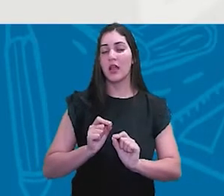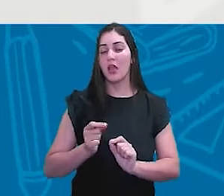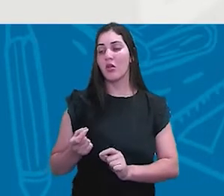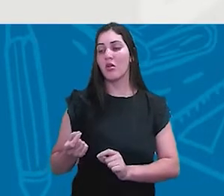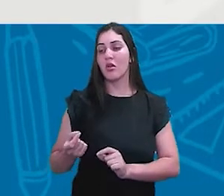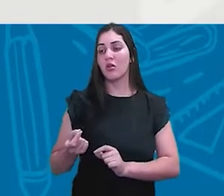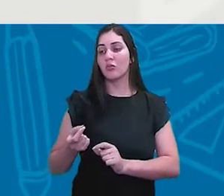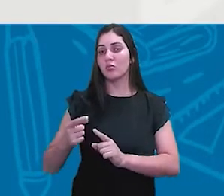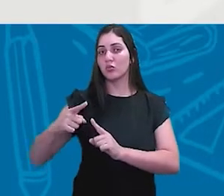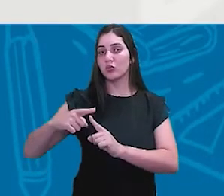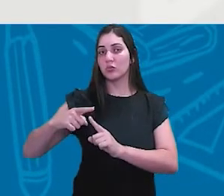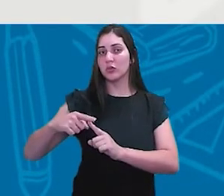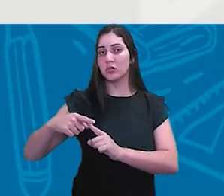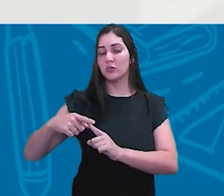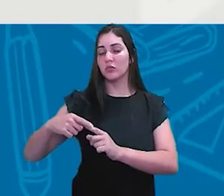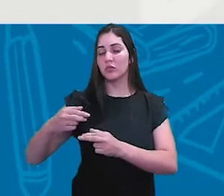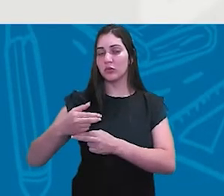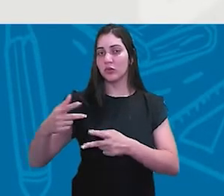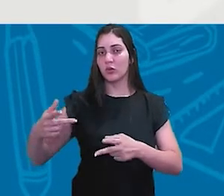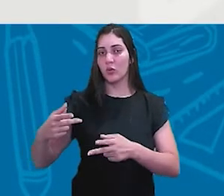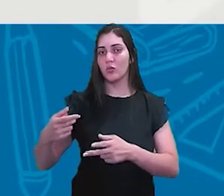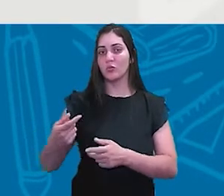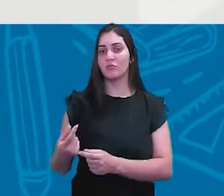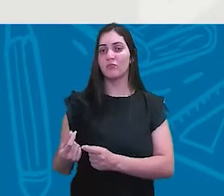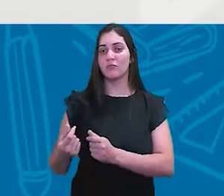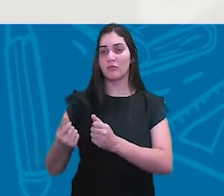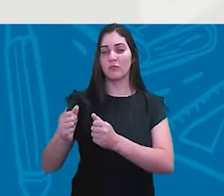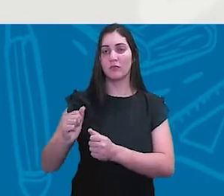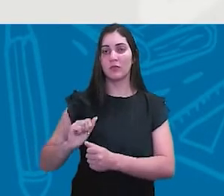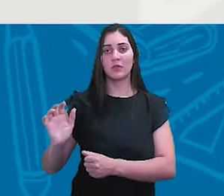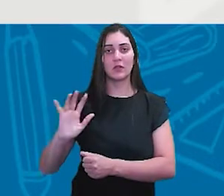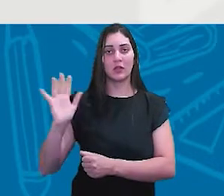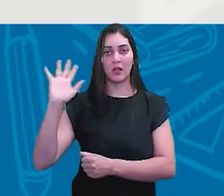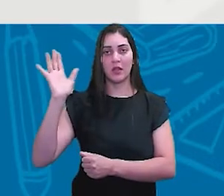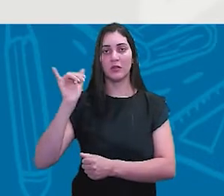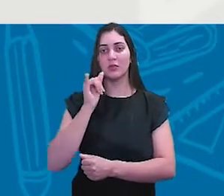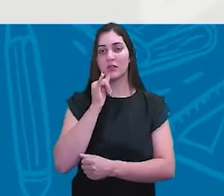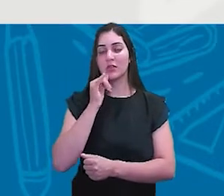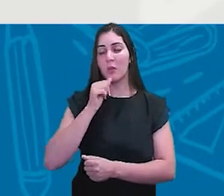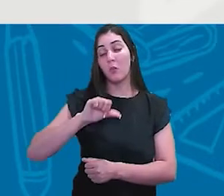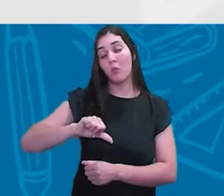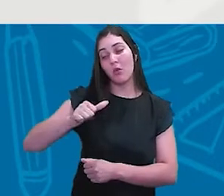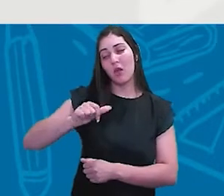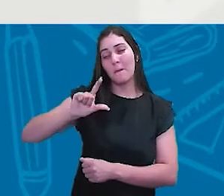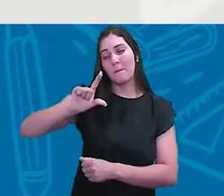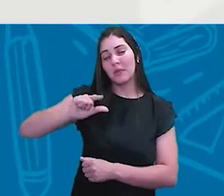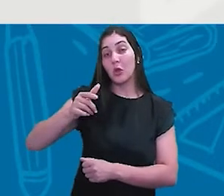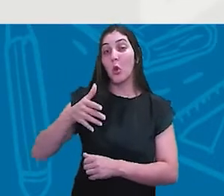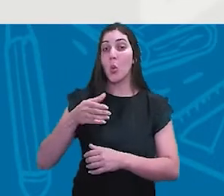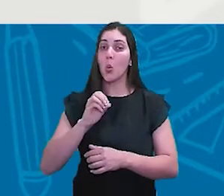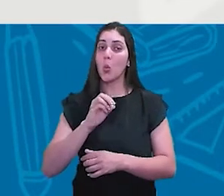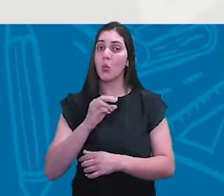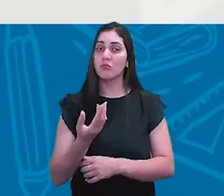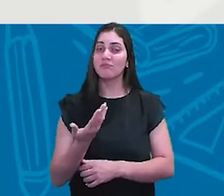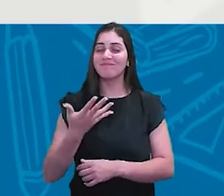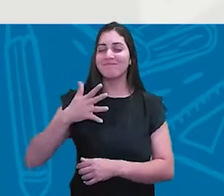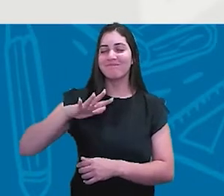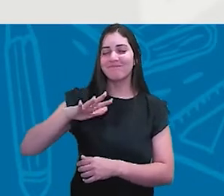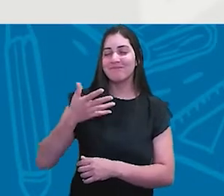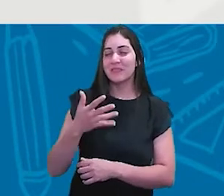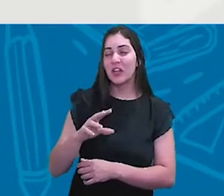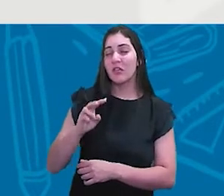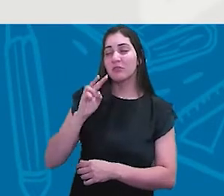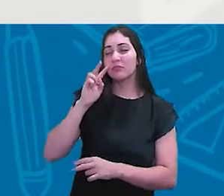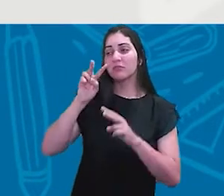produto e esse produto interno seu, que de repente tem uma qualidade menor ou não é tão bem bem